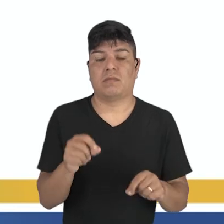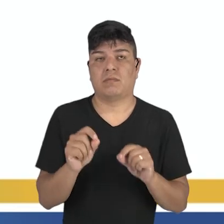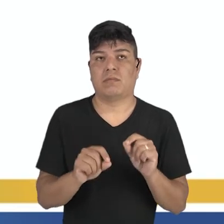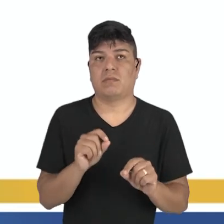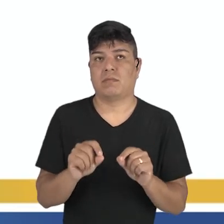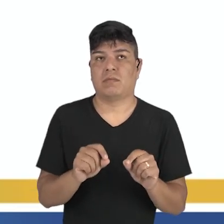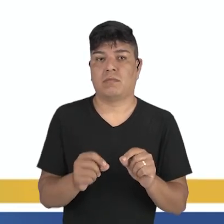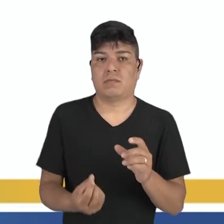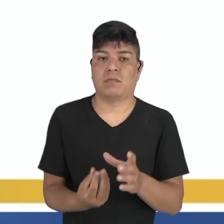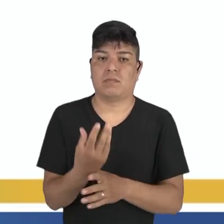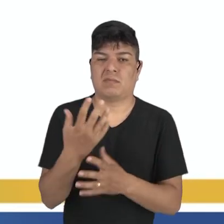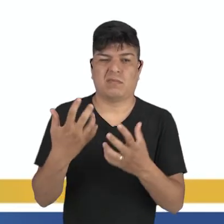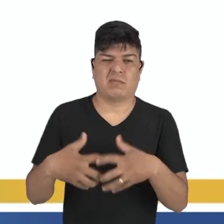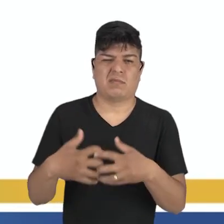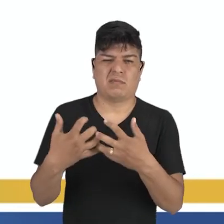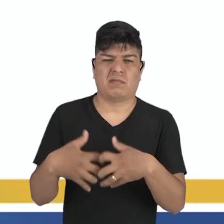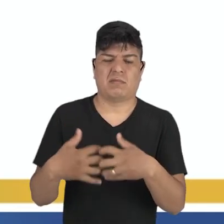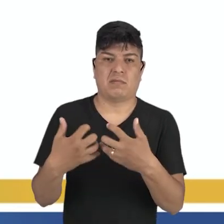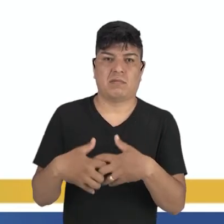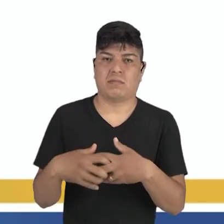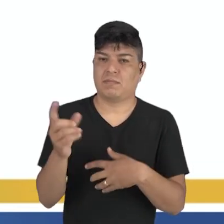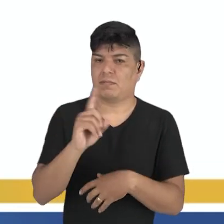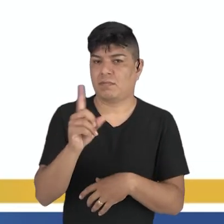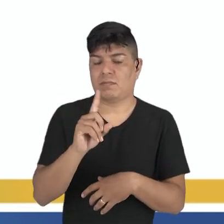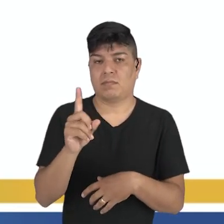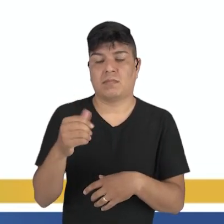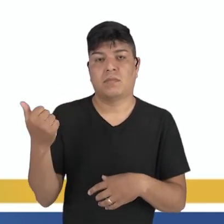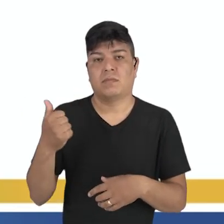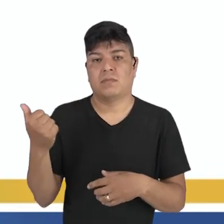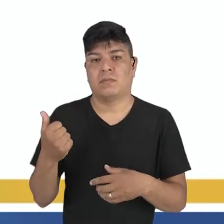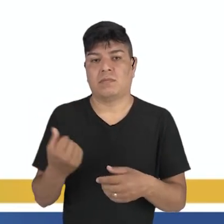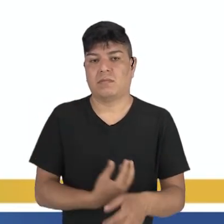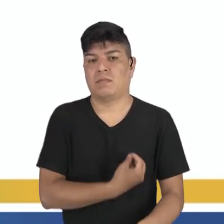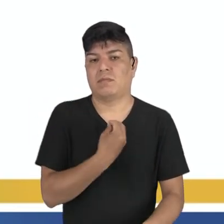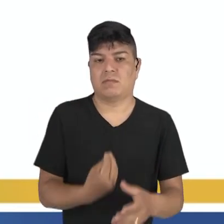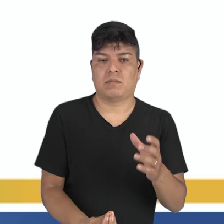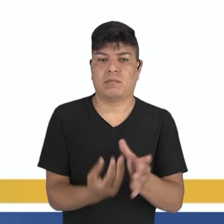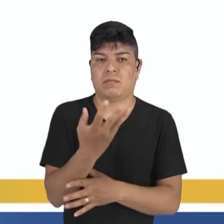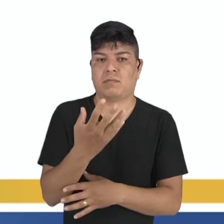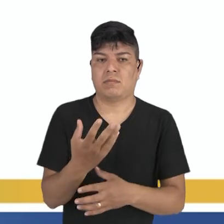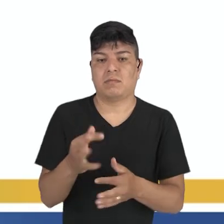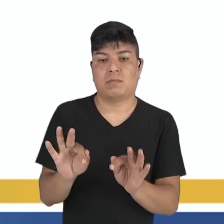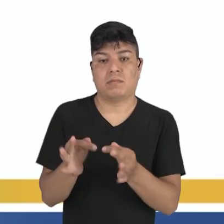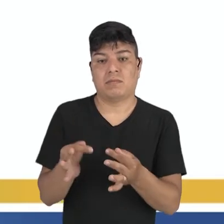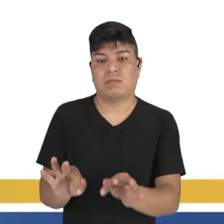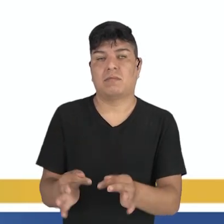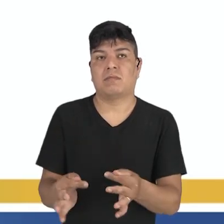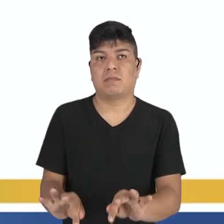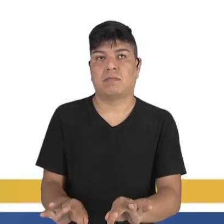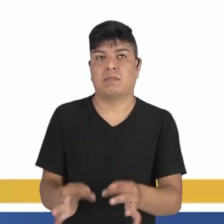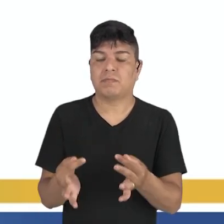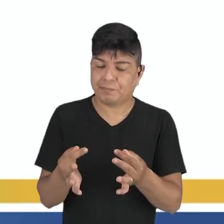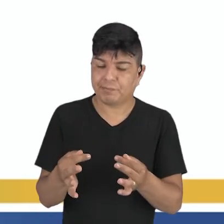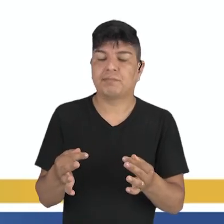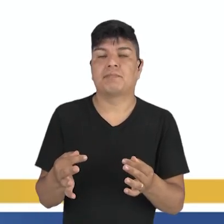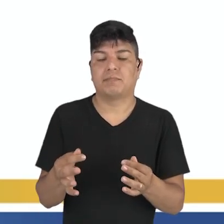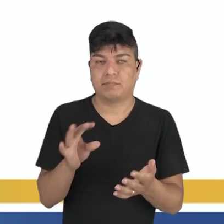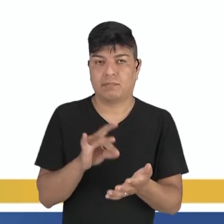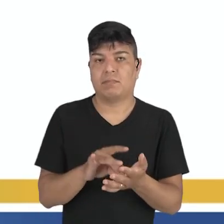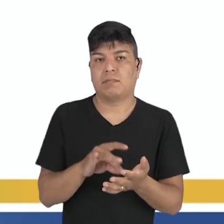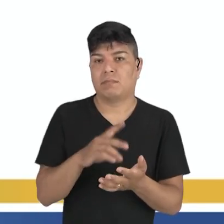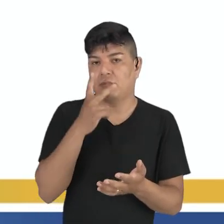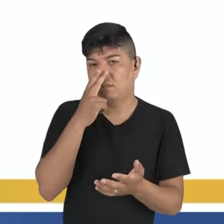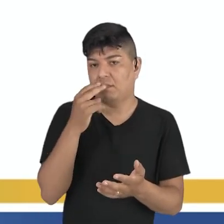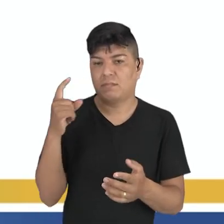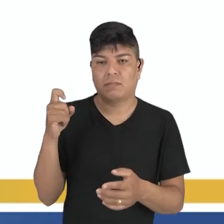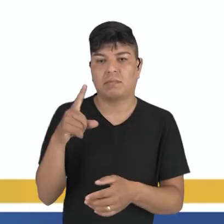sido formas complexas. Não, gente. Os primeiros seres vivos que surgiram foram formas simples, né, muito simples, semelhantes